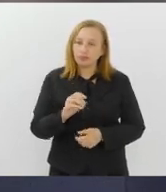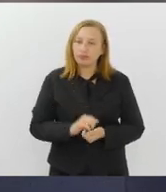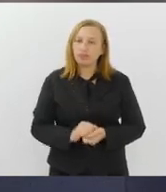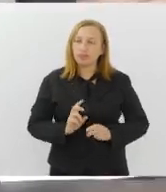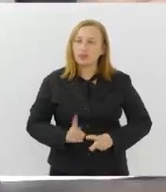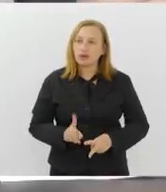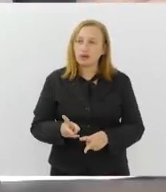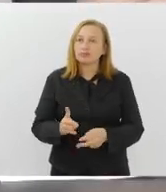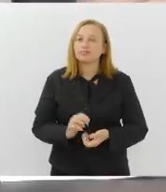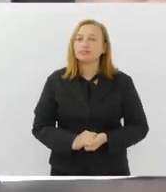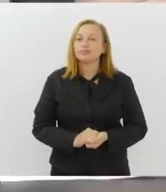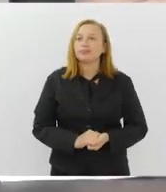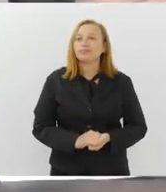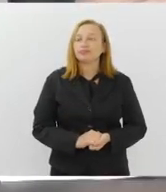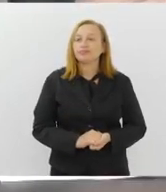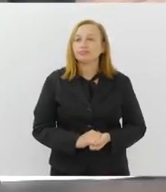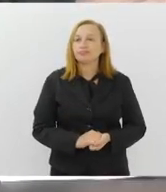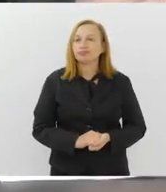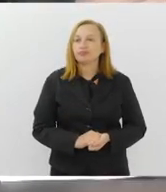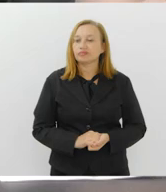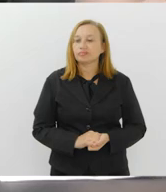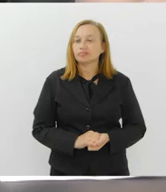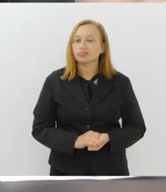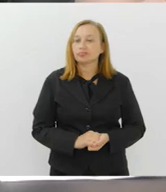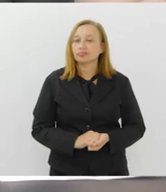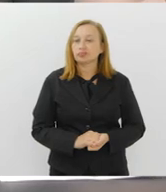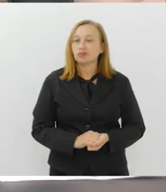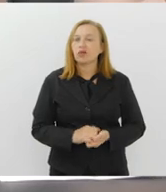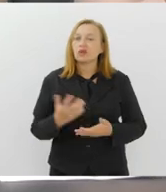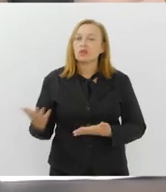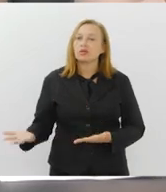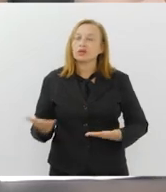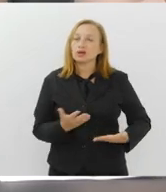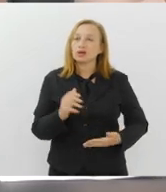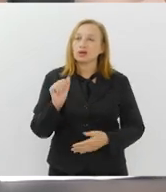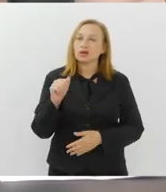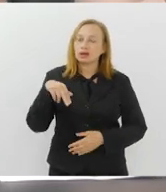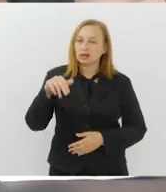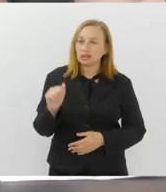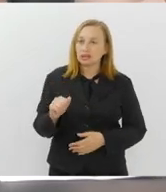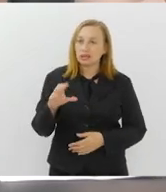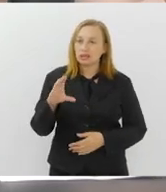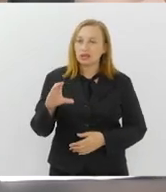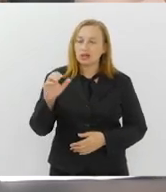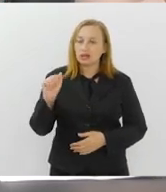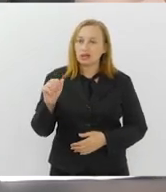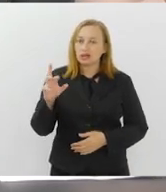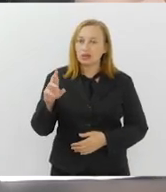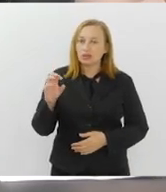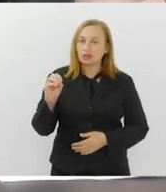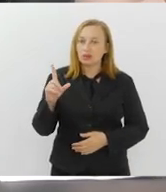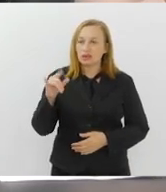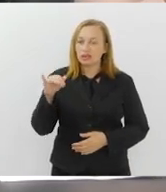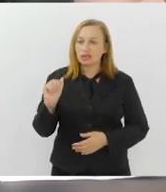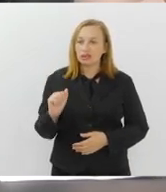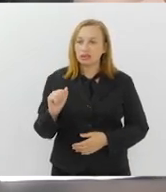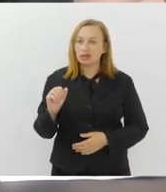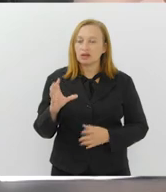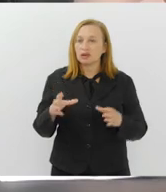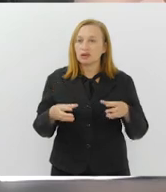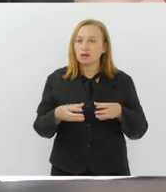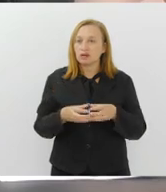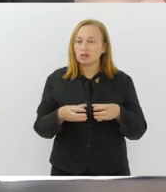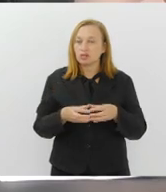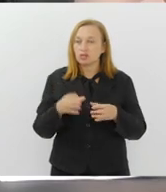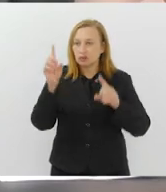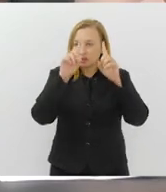Continuando, seguimos com a oitiva. Gostaria de convidar, então, a senhora Ana Carolina Facioli, que é da Comissão